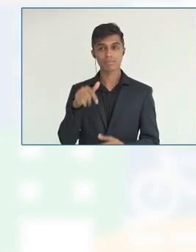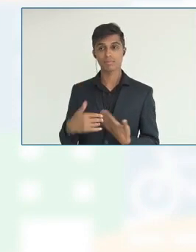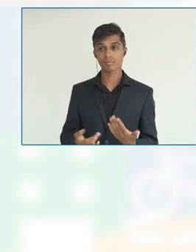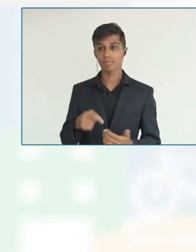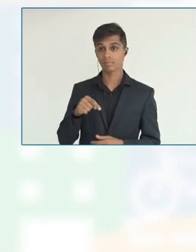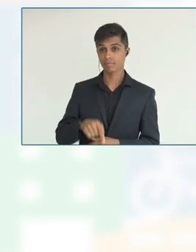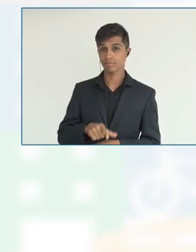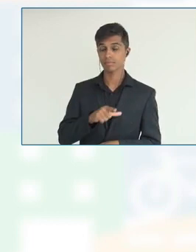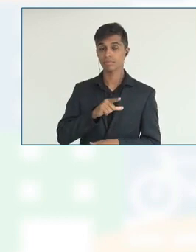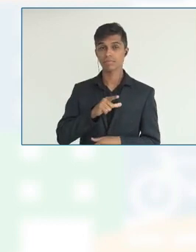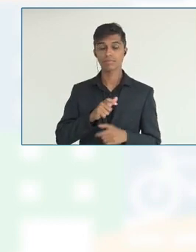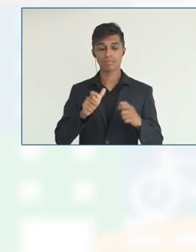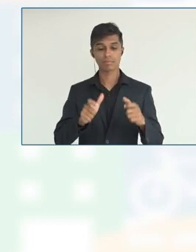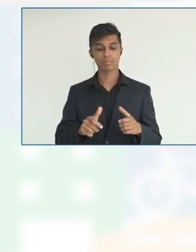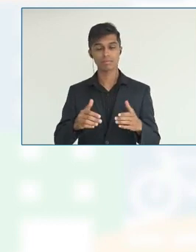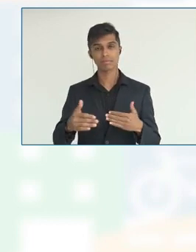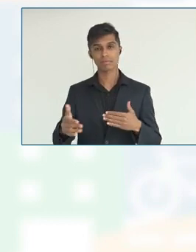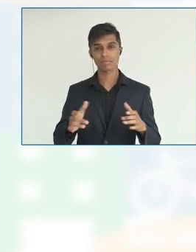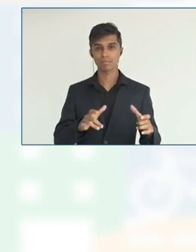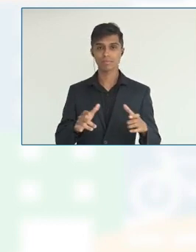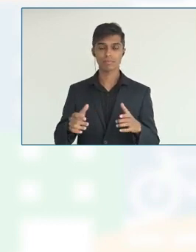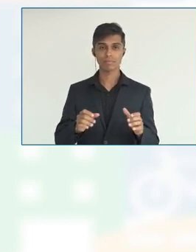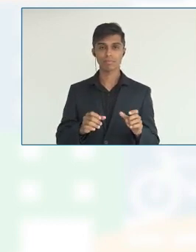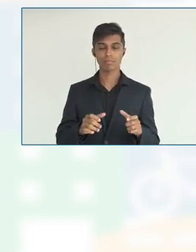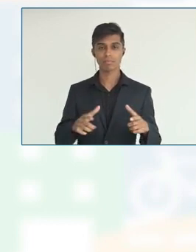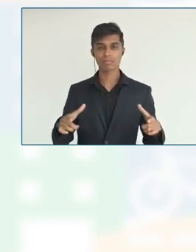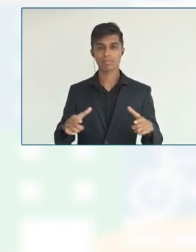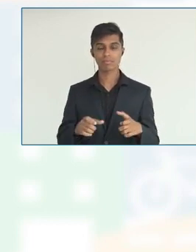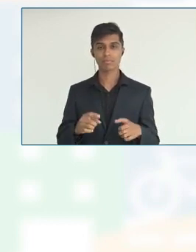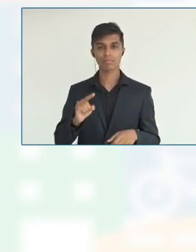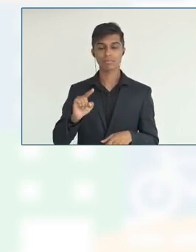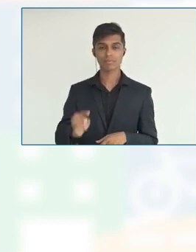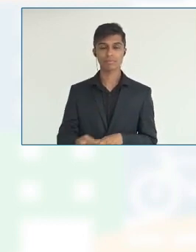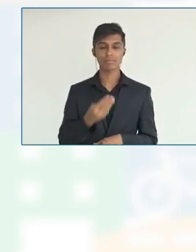Paulo tem uma área territorial de aproximadamente